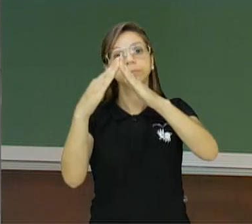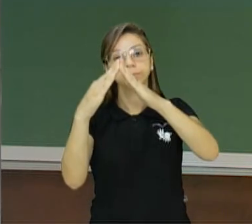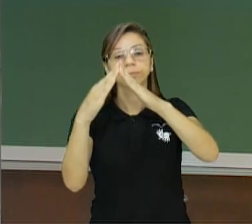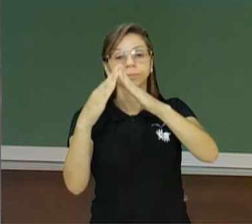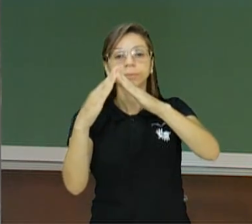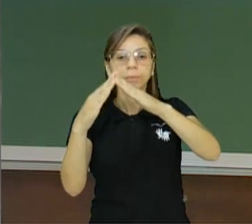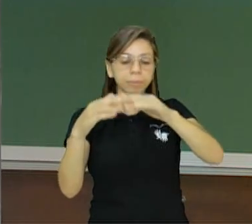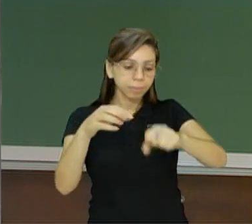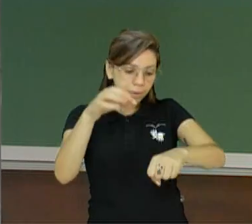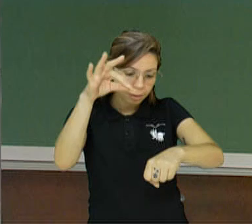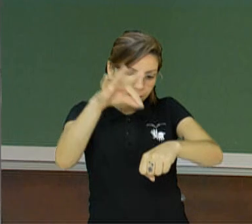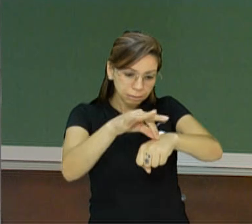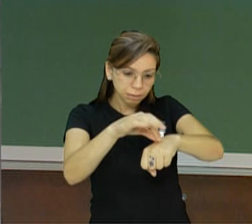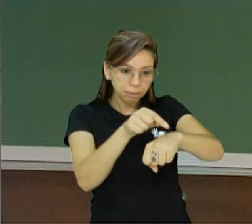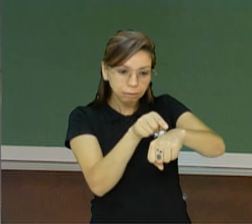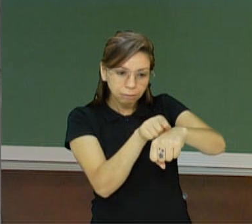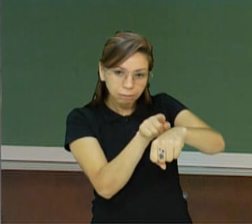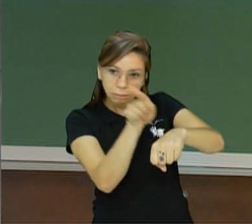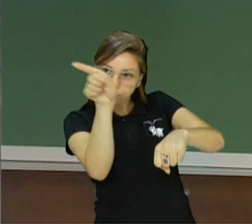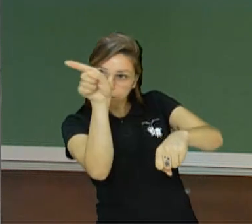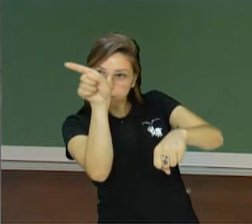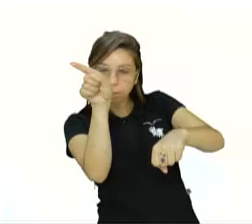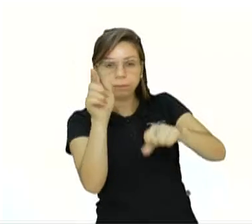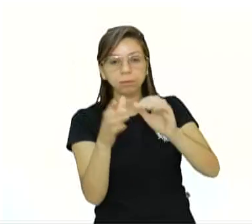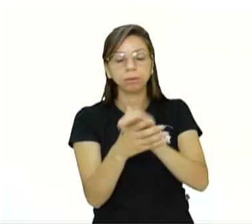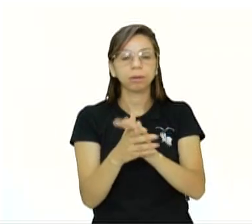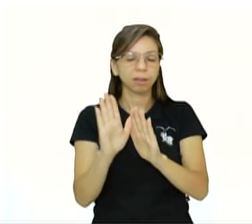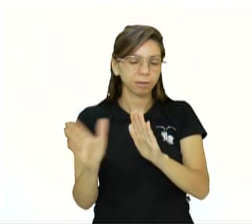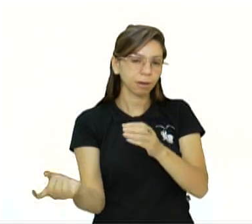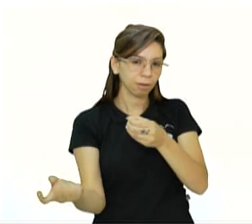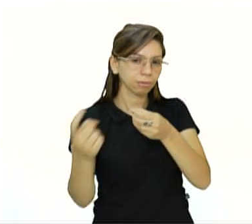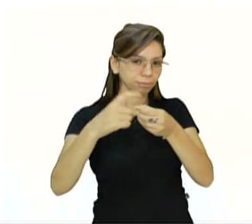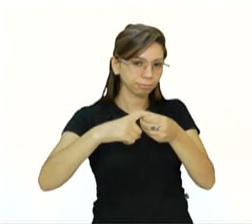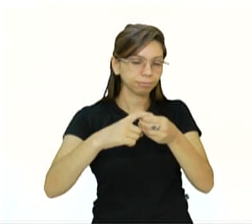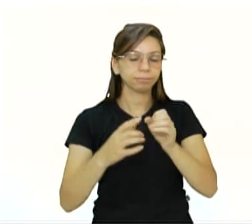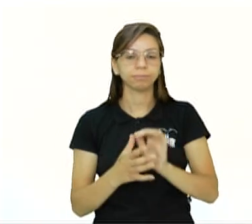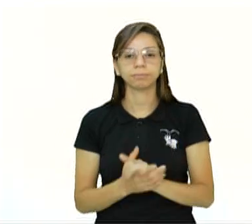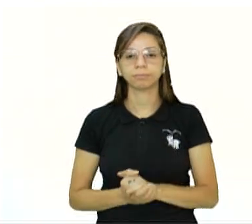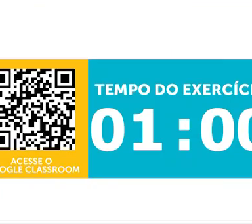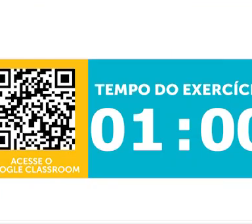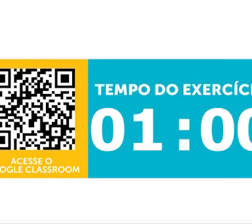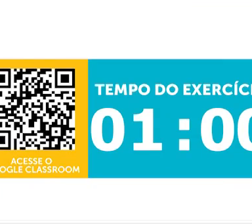Então, tem que ser inclinado. Façam aí, daqui a pouco a gente continua.